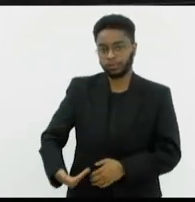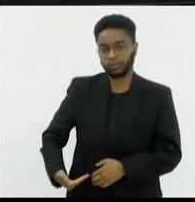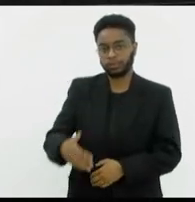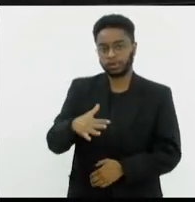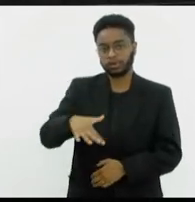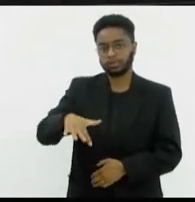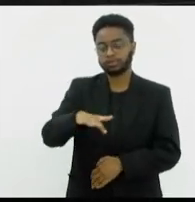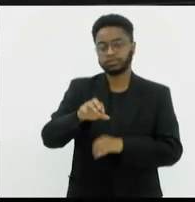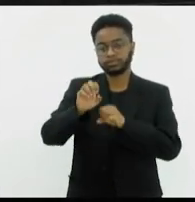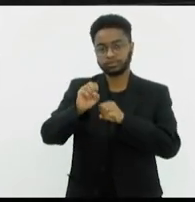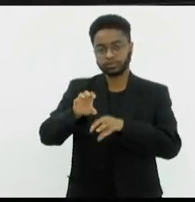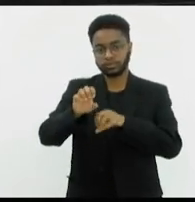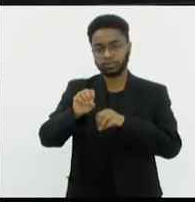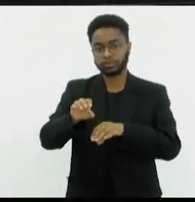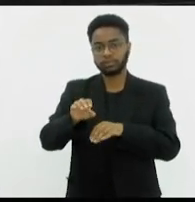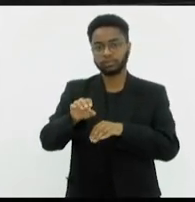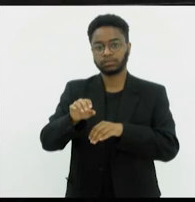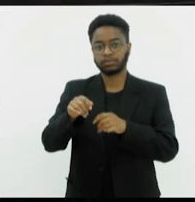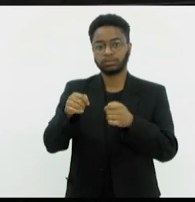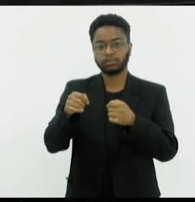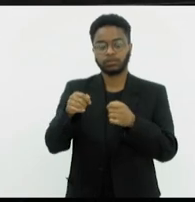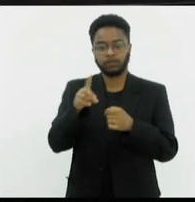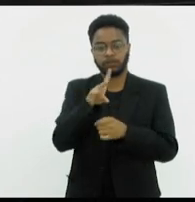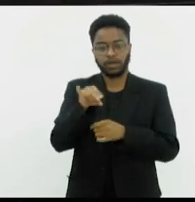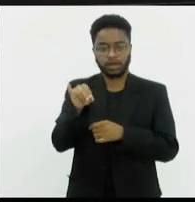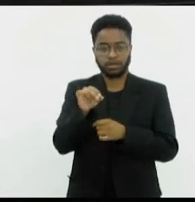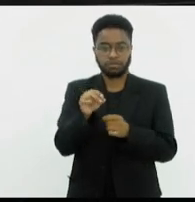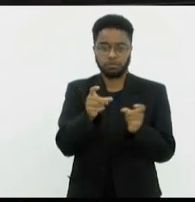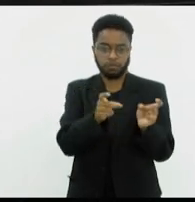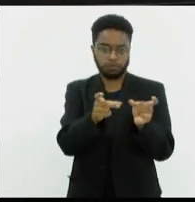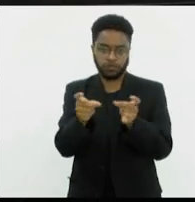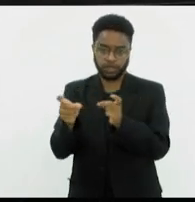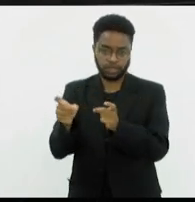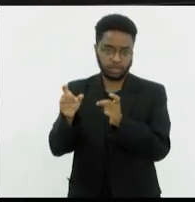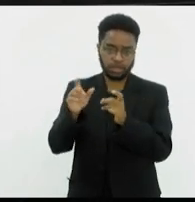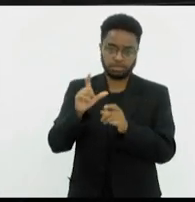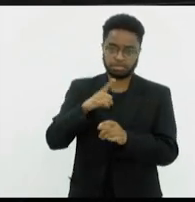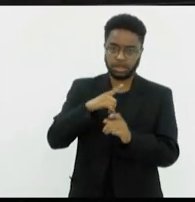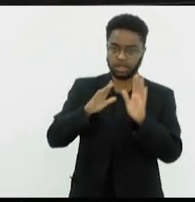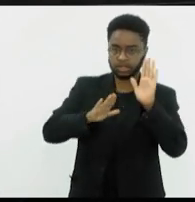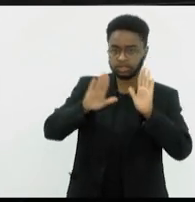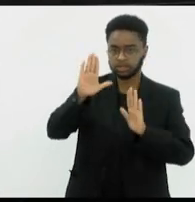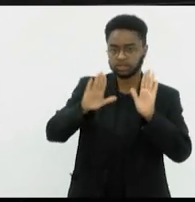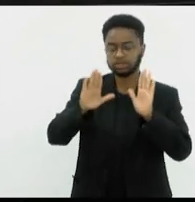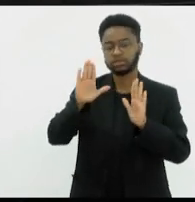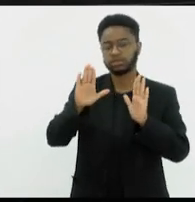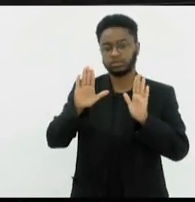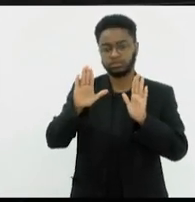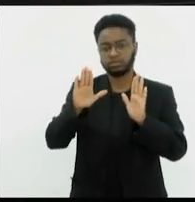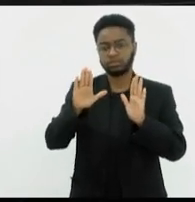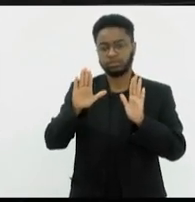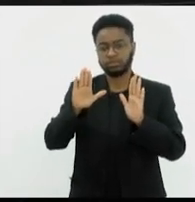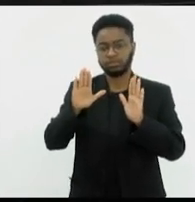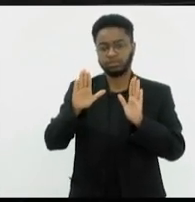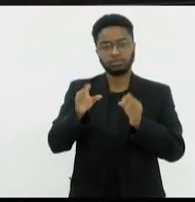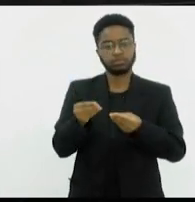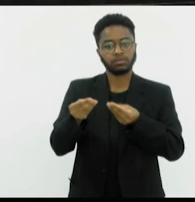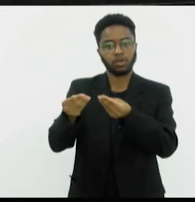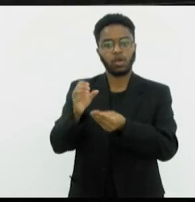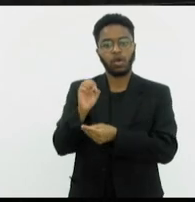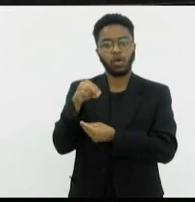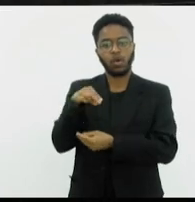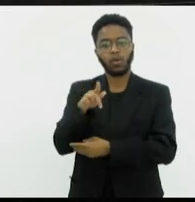educação serão leiloadas, licitadas, vendidas para ONGs, para